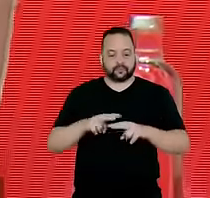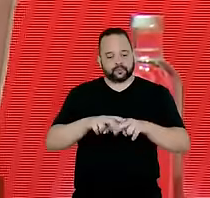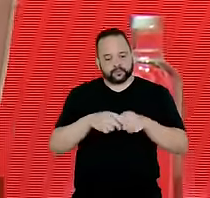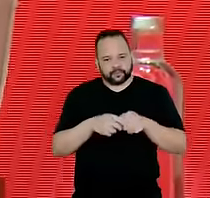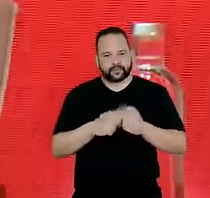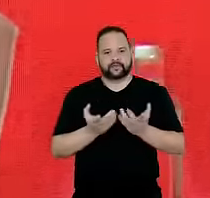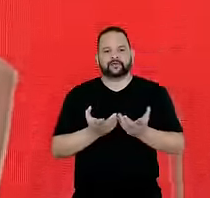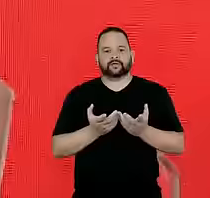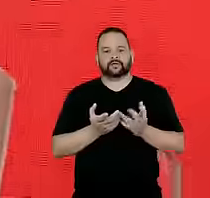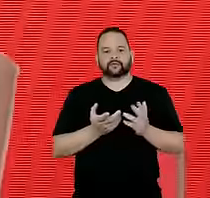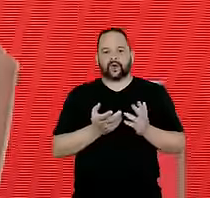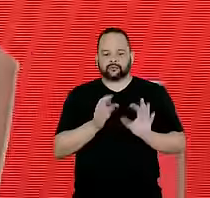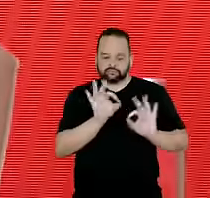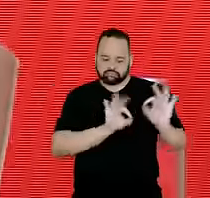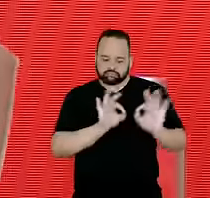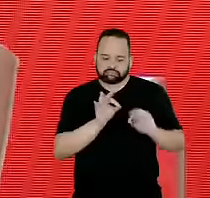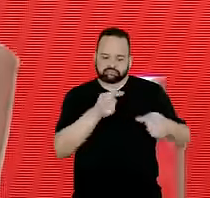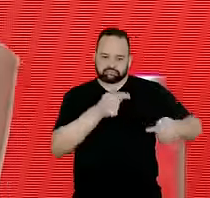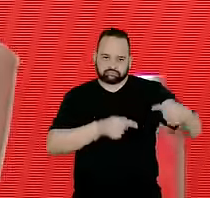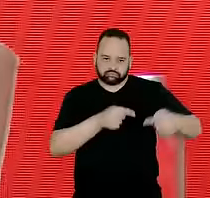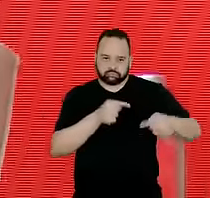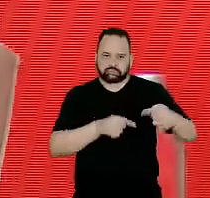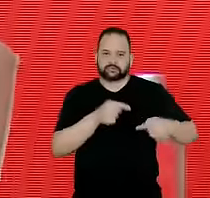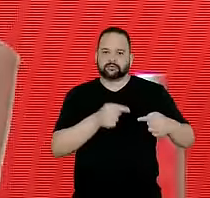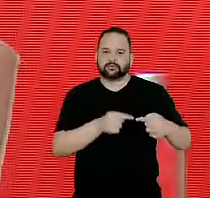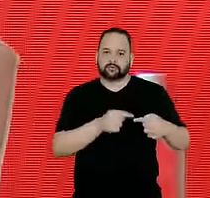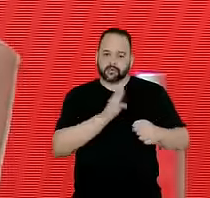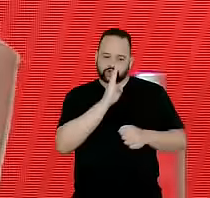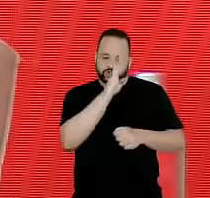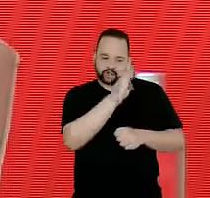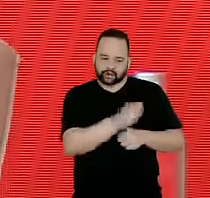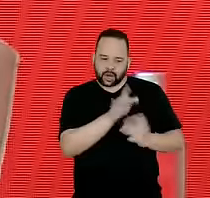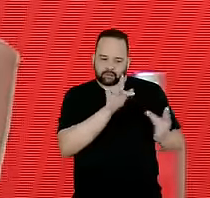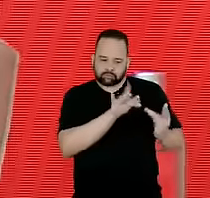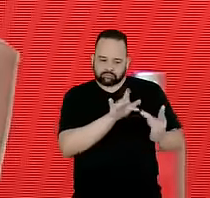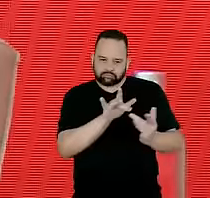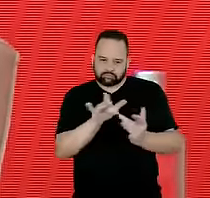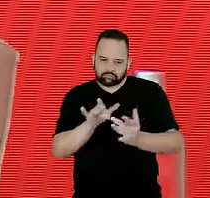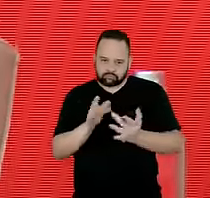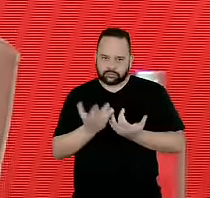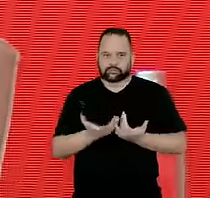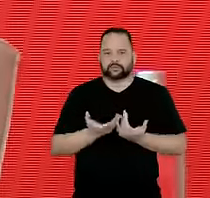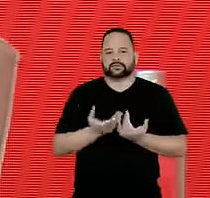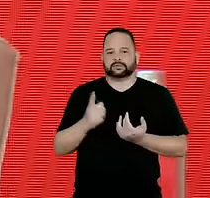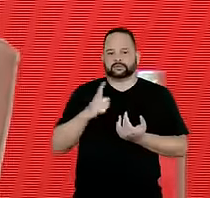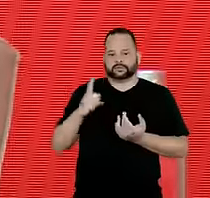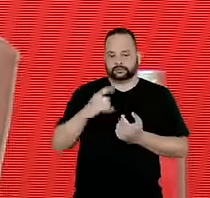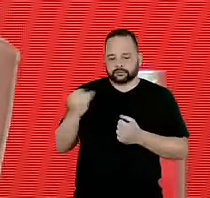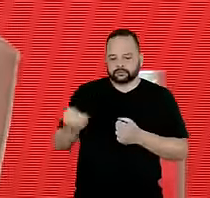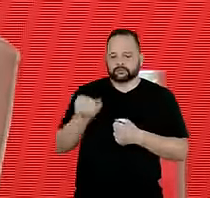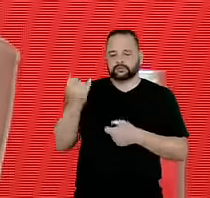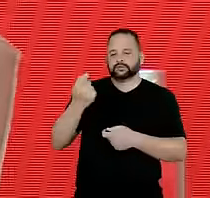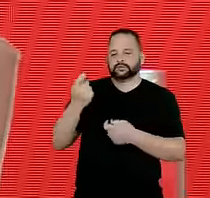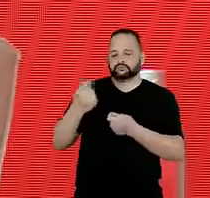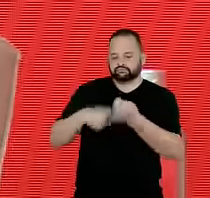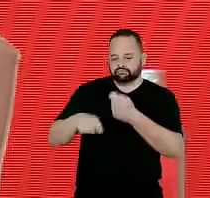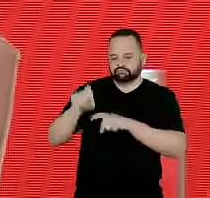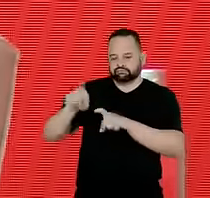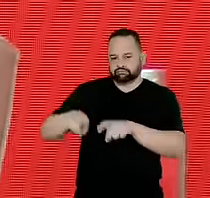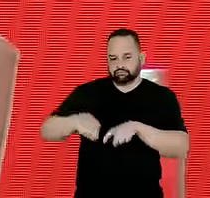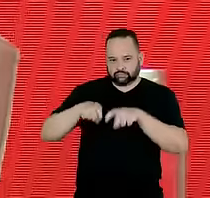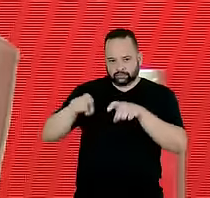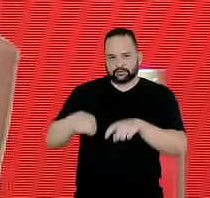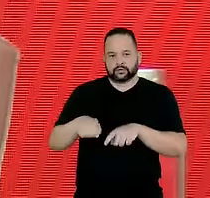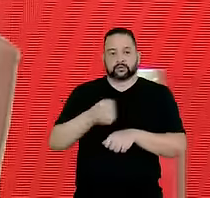reconhecendo a existência de públicos diferentes quando a gente traz o agronegócio para dentro do mercado de capitais o único dado estatístico que